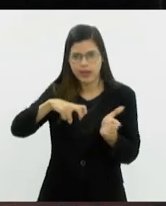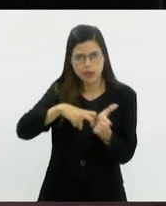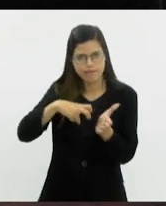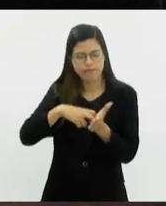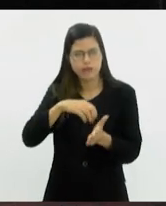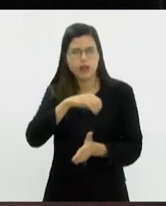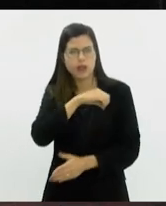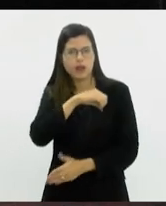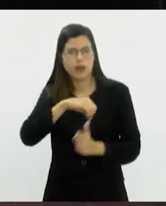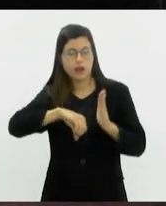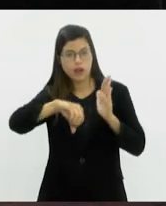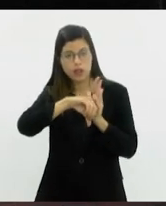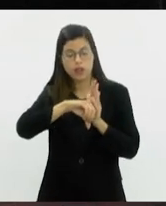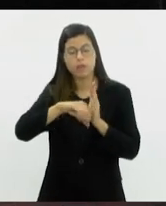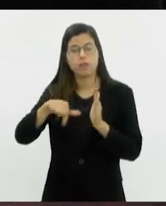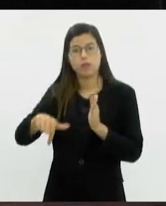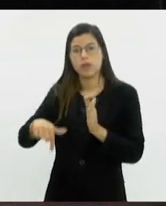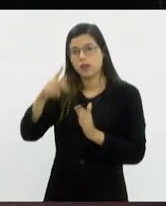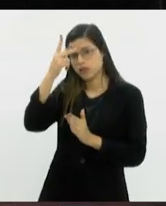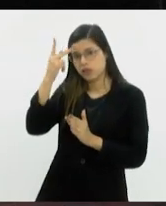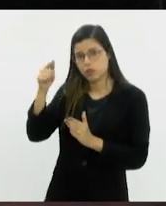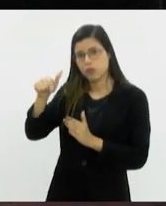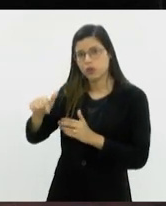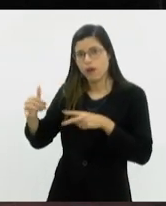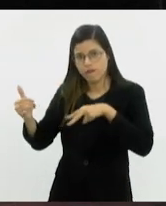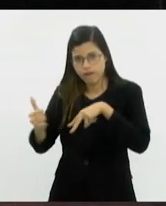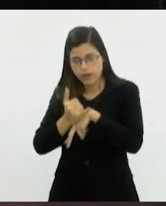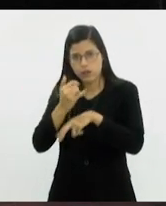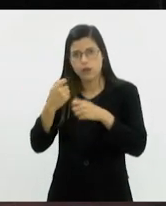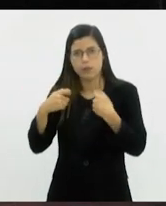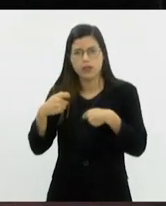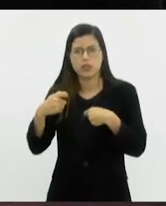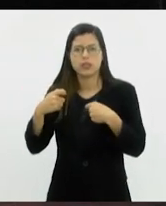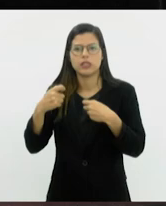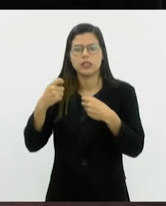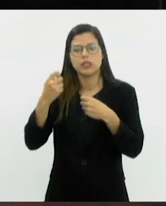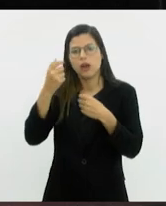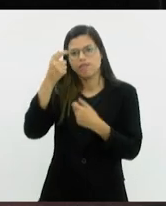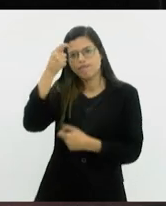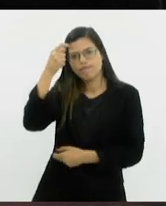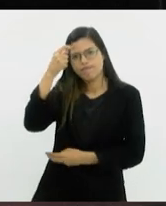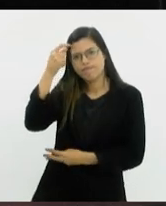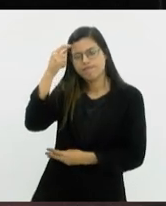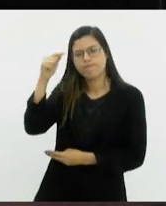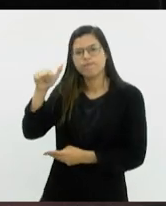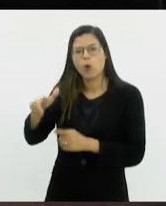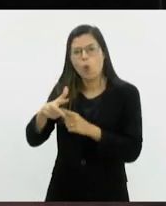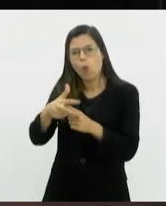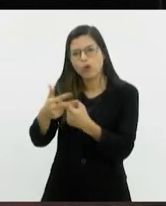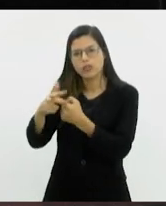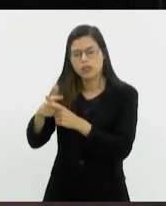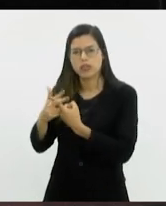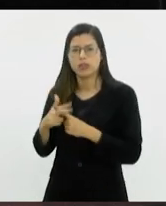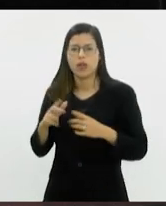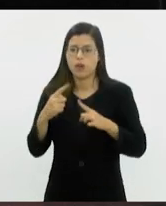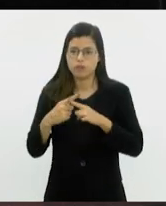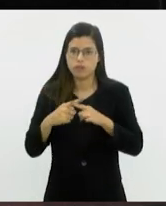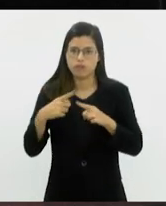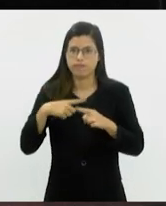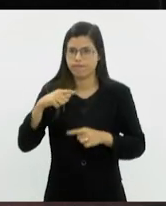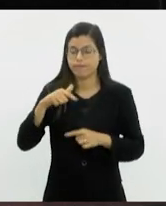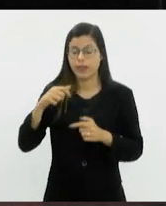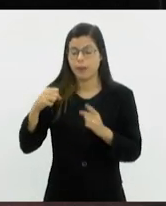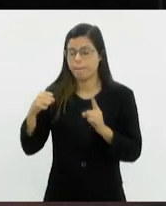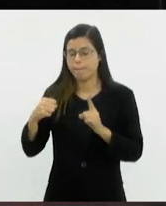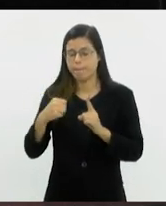possam ser reparadas psicologicamente, porque a gente sabe que esses danos são danos de larga extensão, e